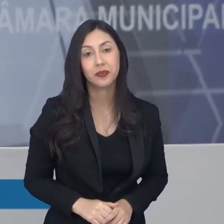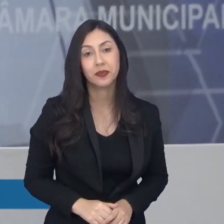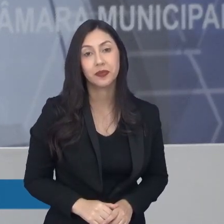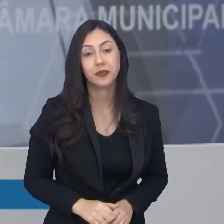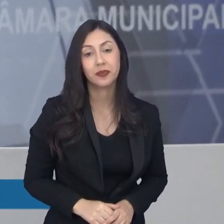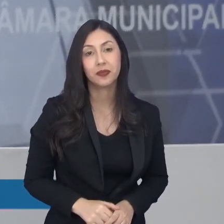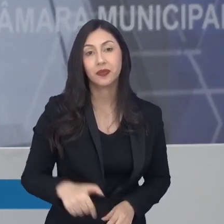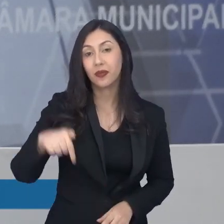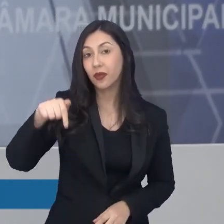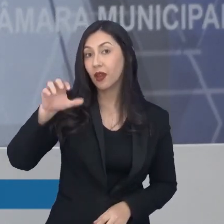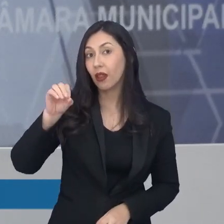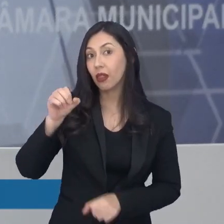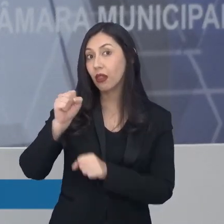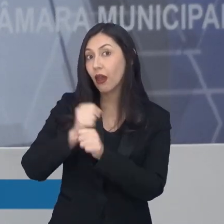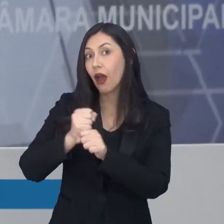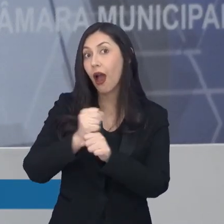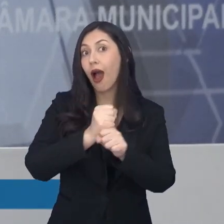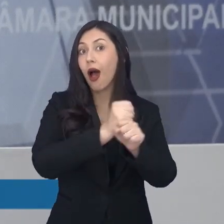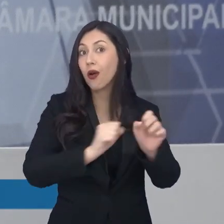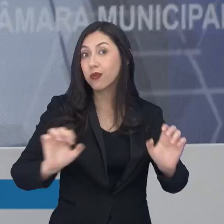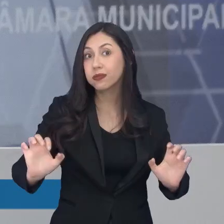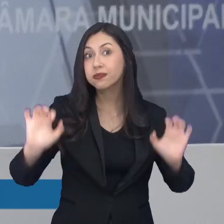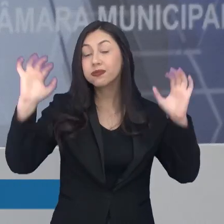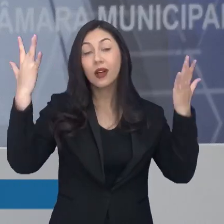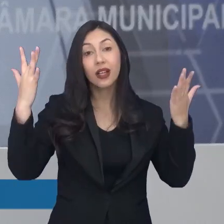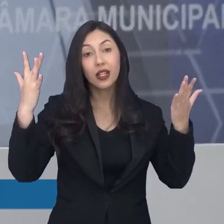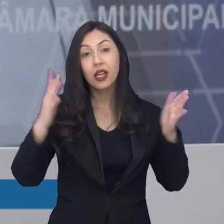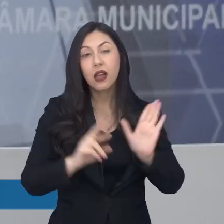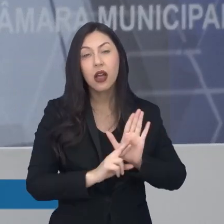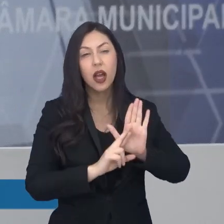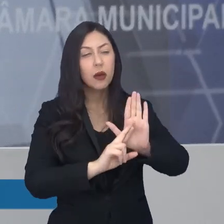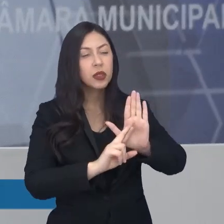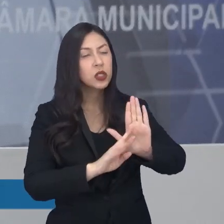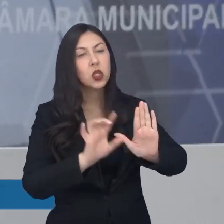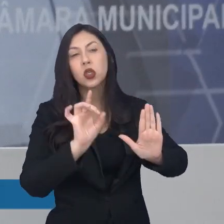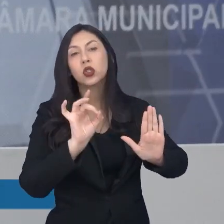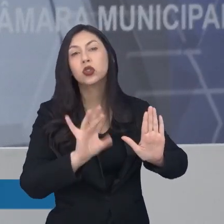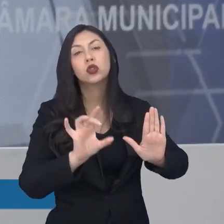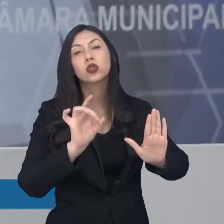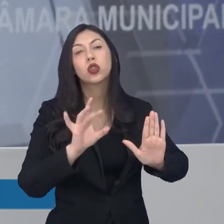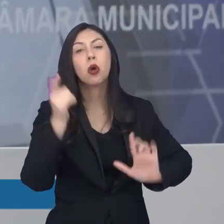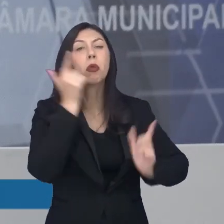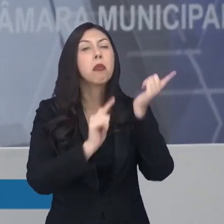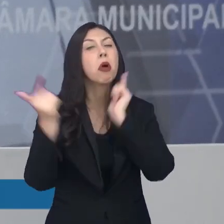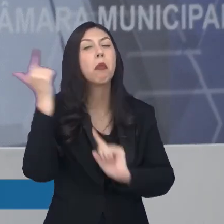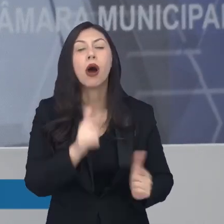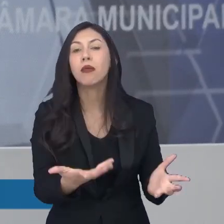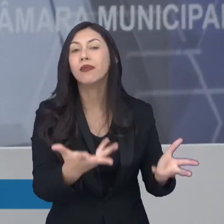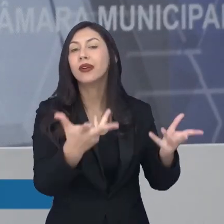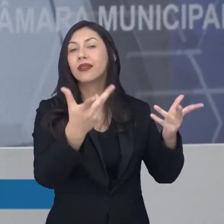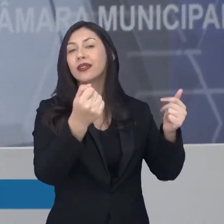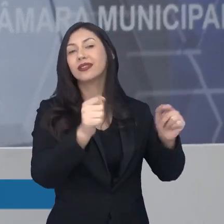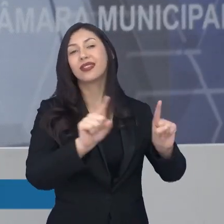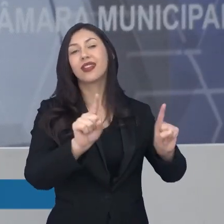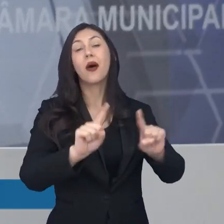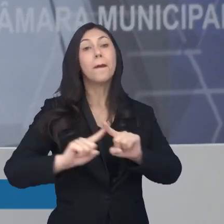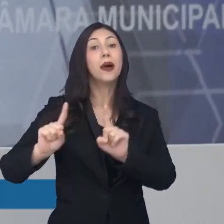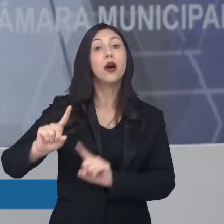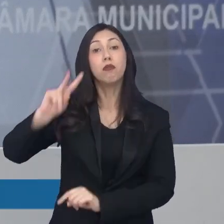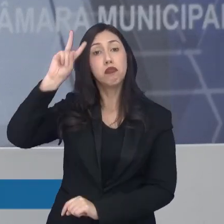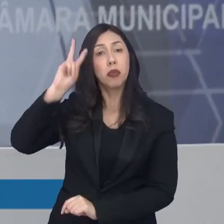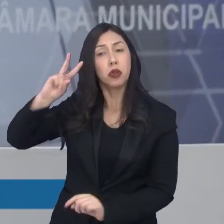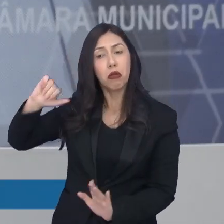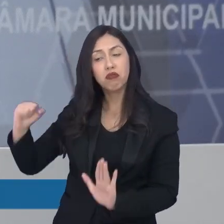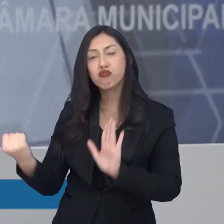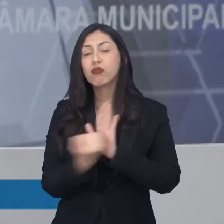Os 70 anos que agora comemoramos não representam apenas uma extraordinária conquista, mas um legado que deve ser